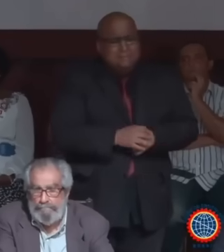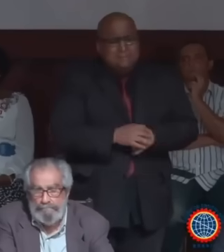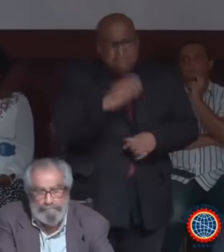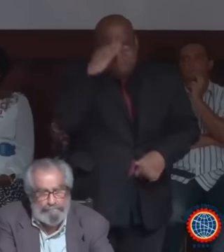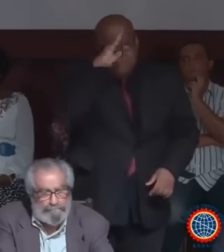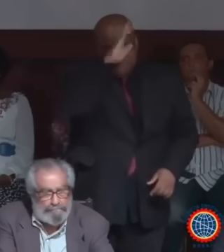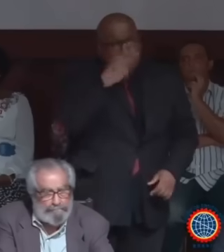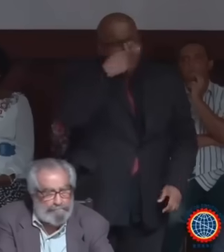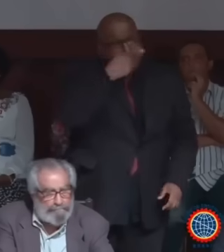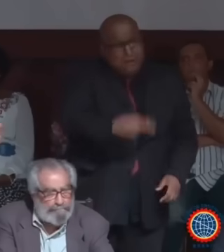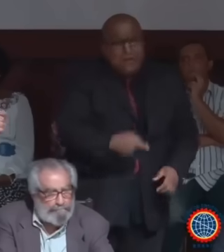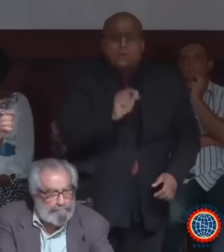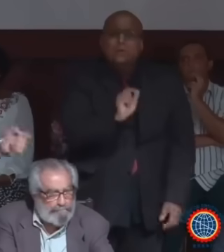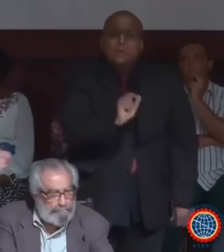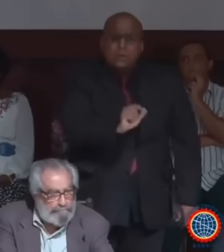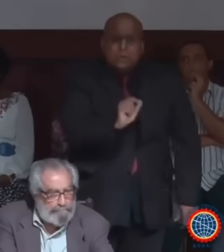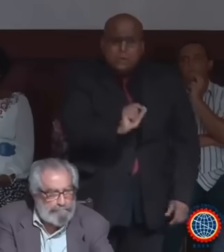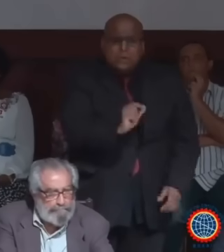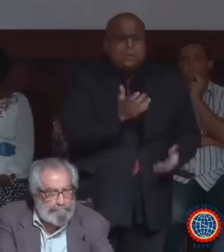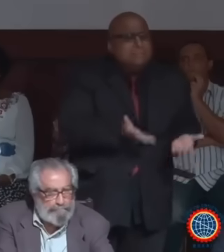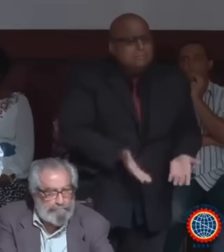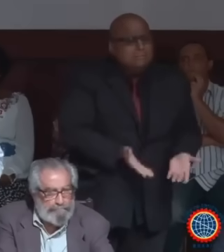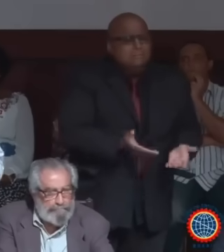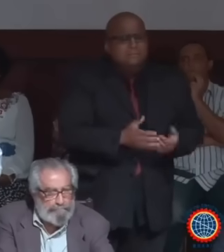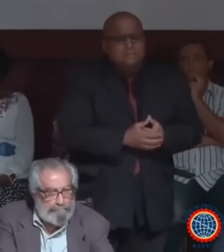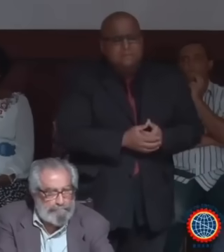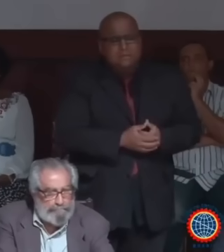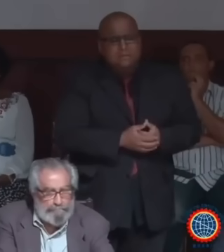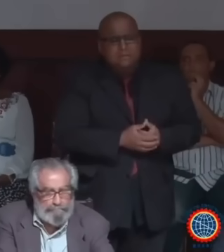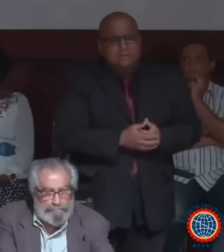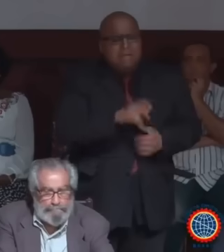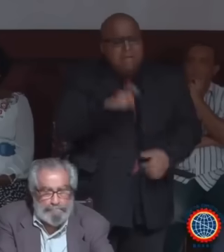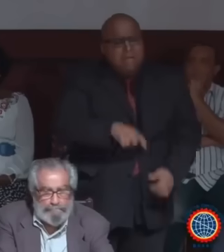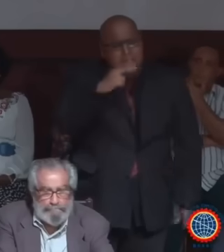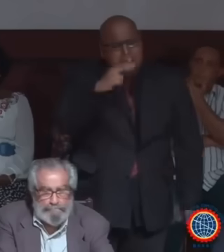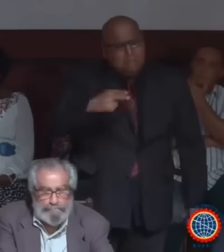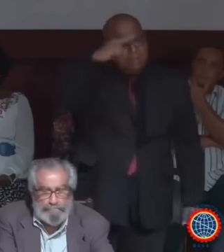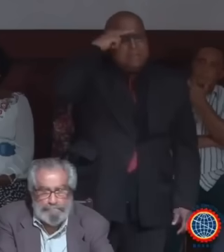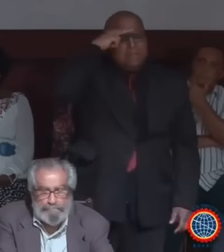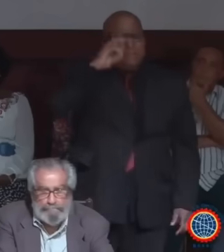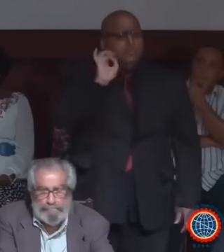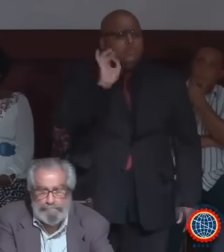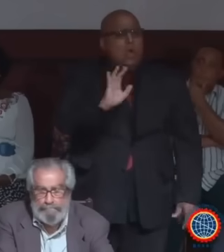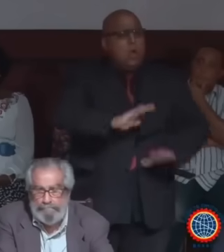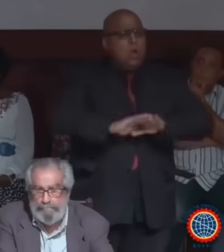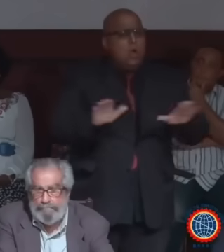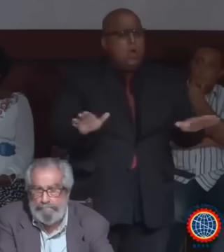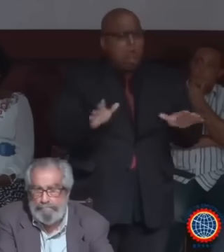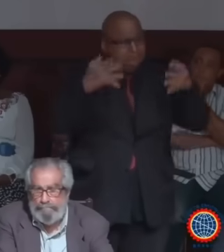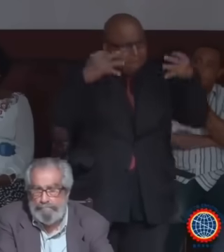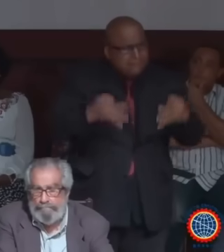O meu adversário invoca uma tradição que é a do regime militar, que